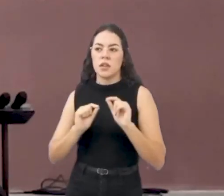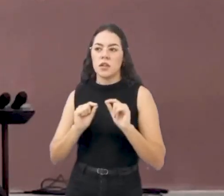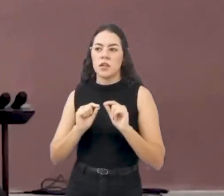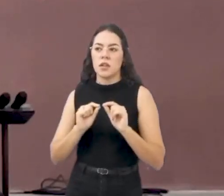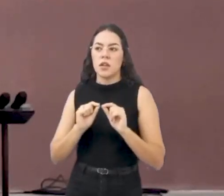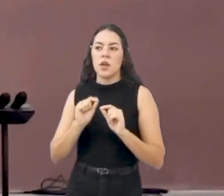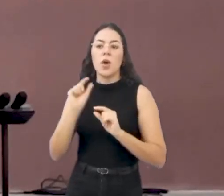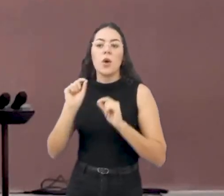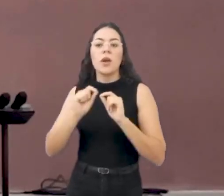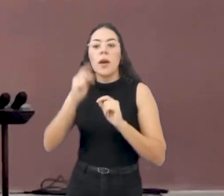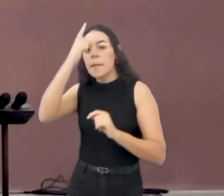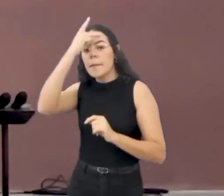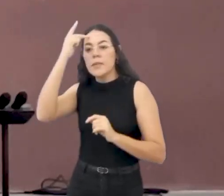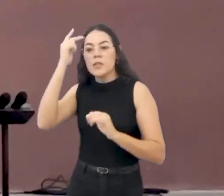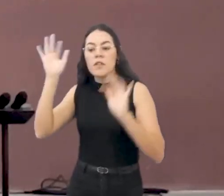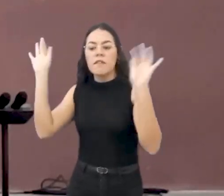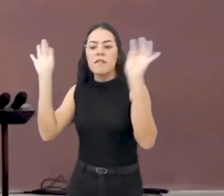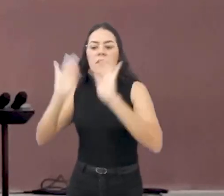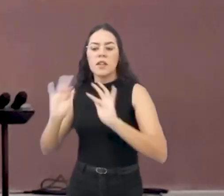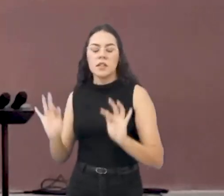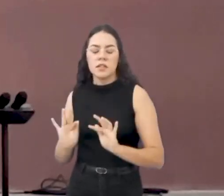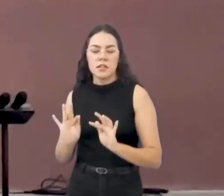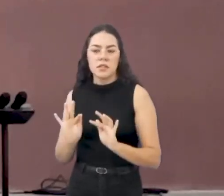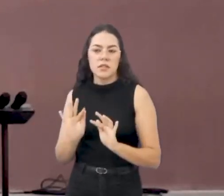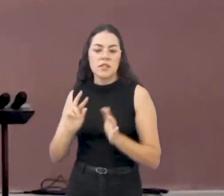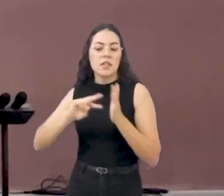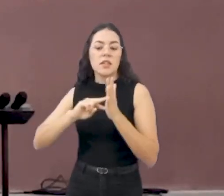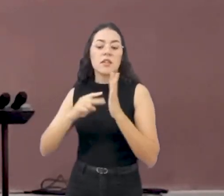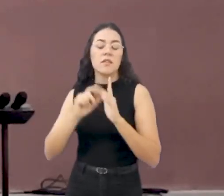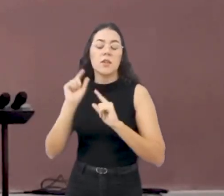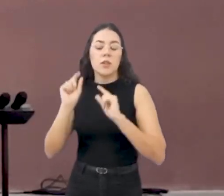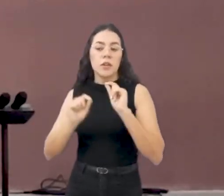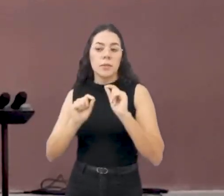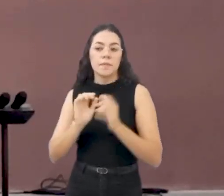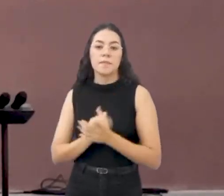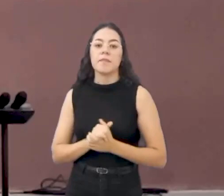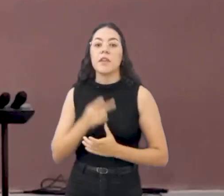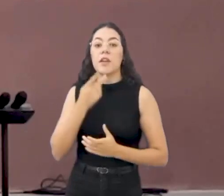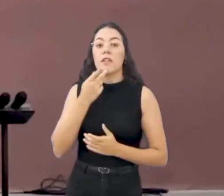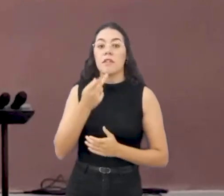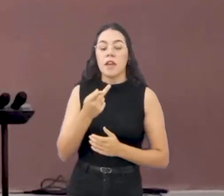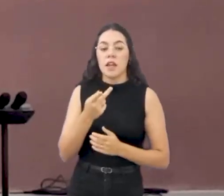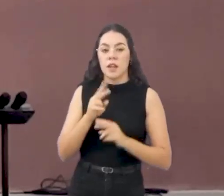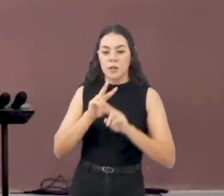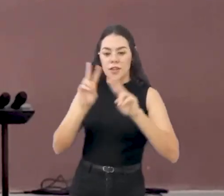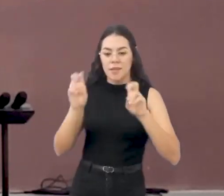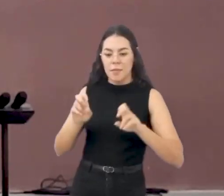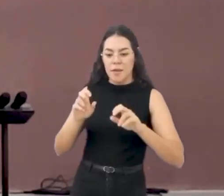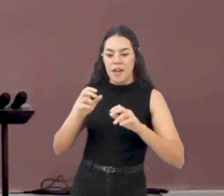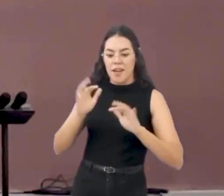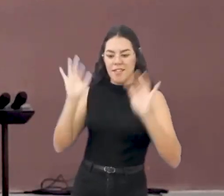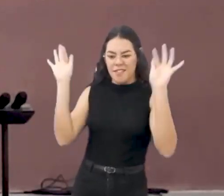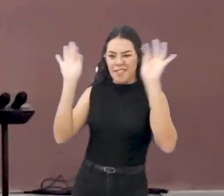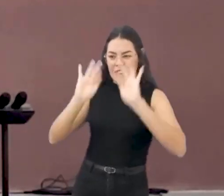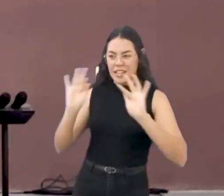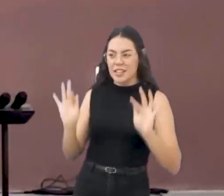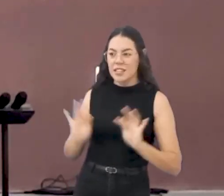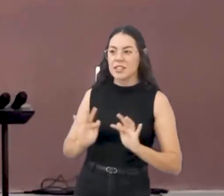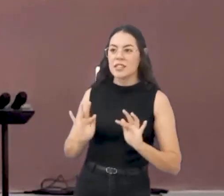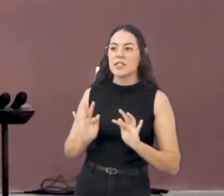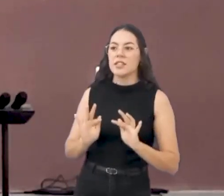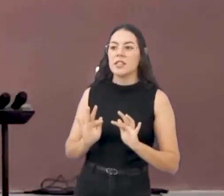ser bem-aventurado? Muitas vezes, quando falamos em bem-aventuranças, nós nos